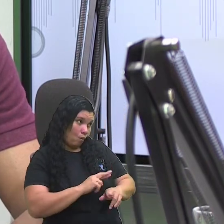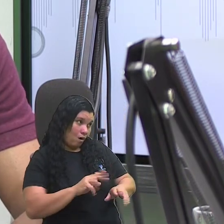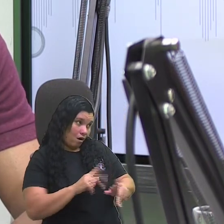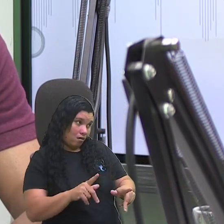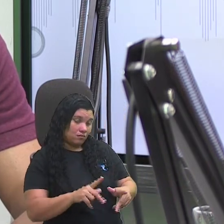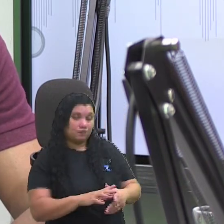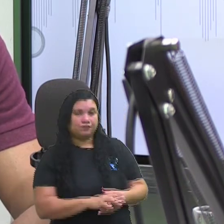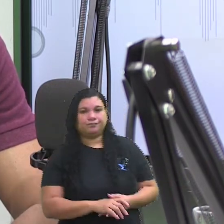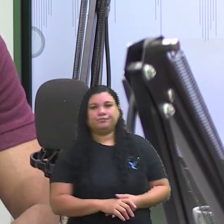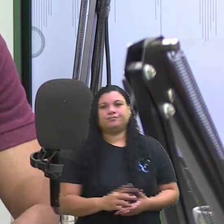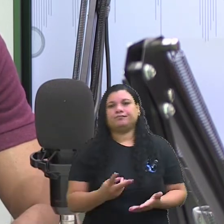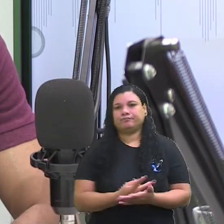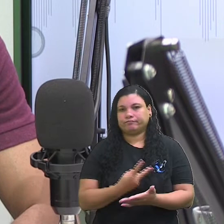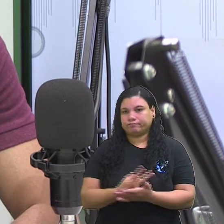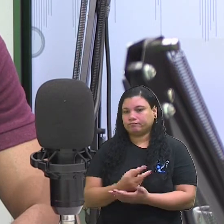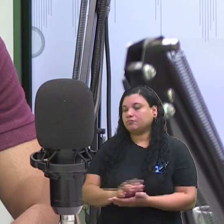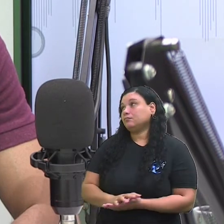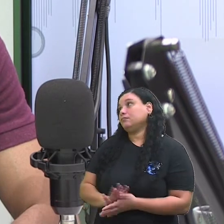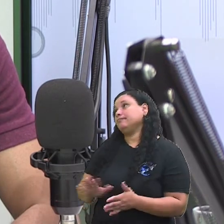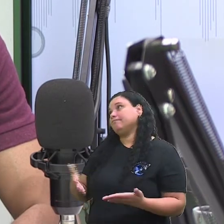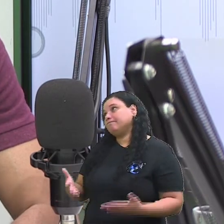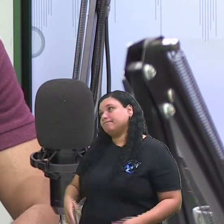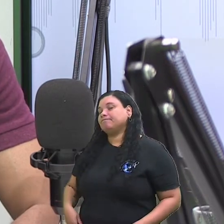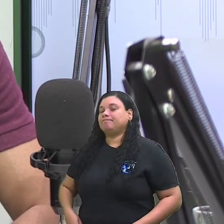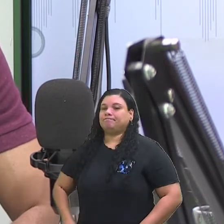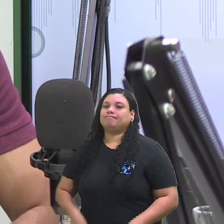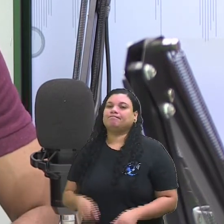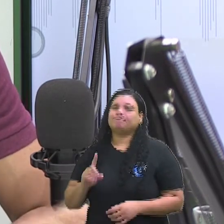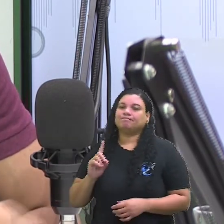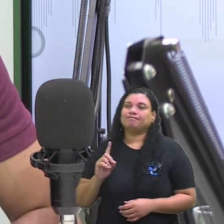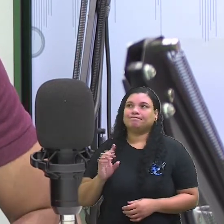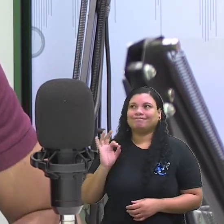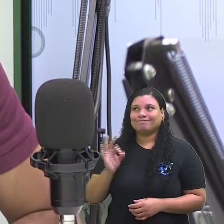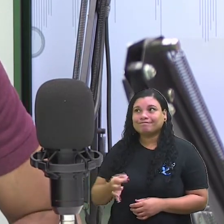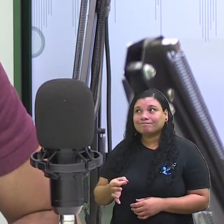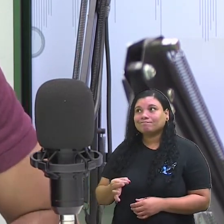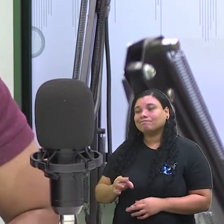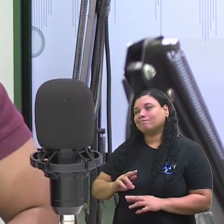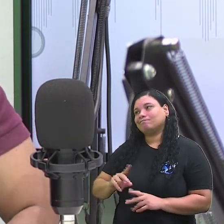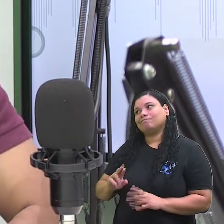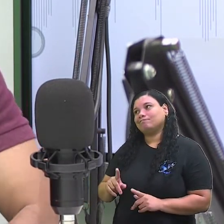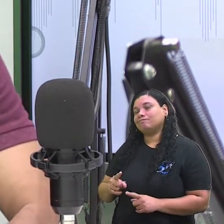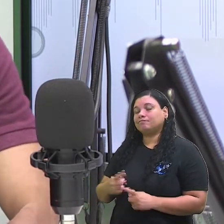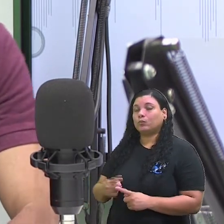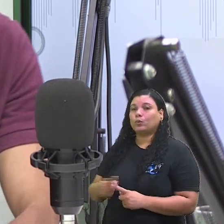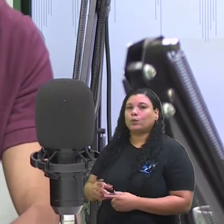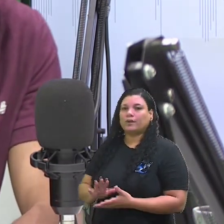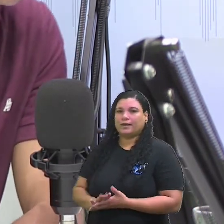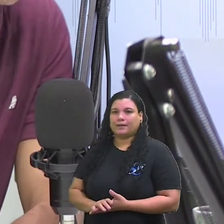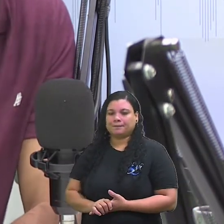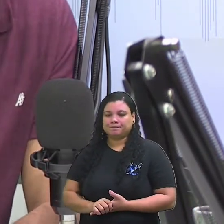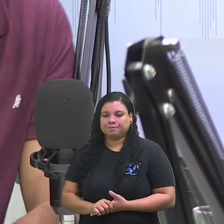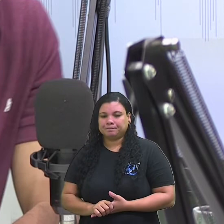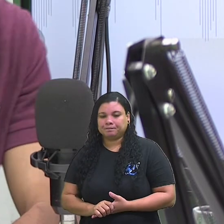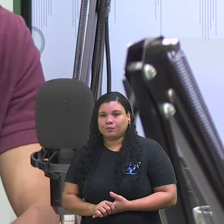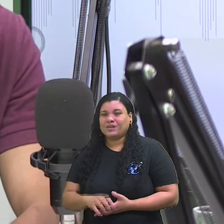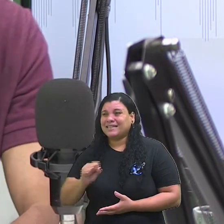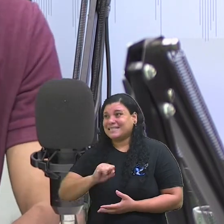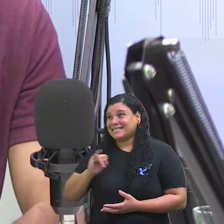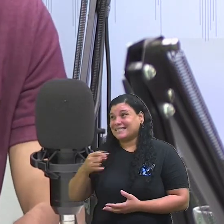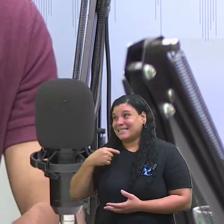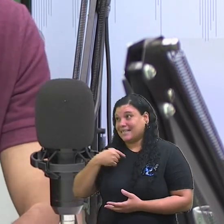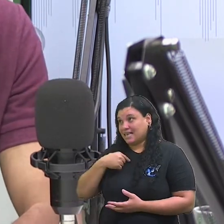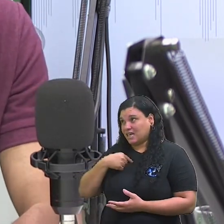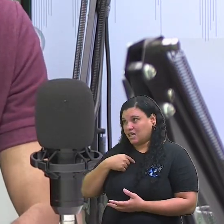lugar. O bom e o antigo não tem o seu lugar. Eu não posso agora. Bem, se eu disser sim sempre a um filho